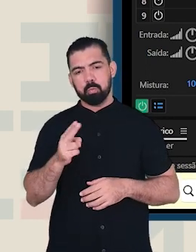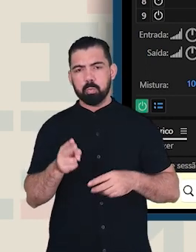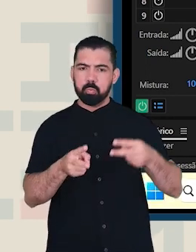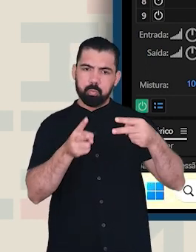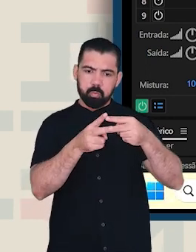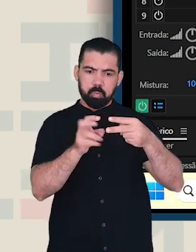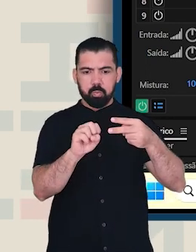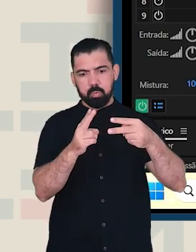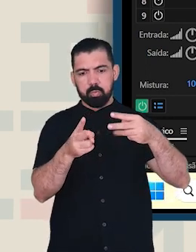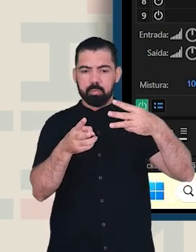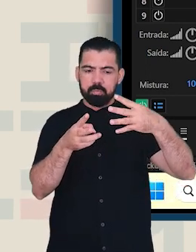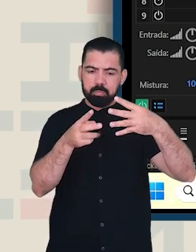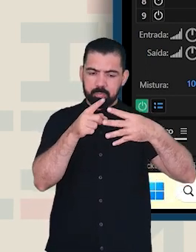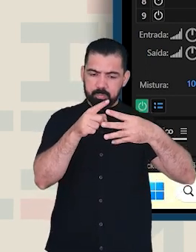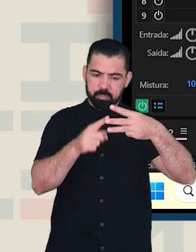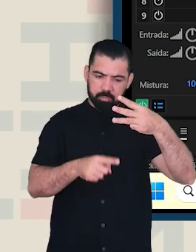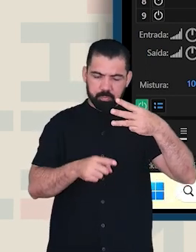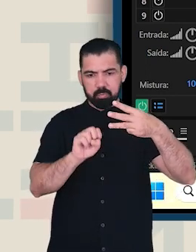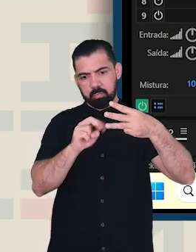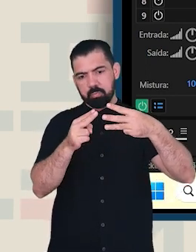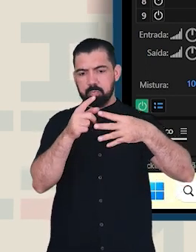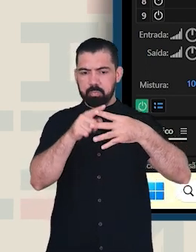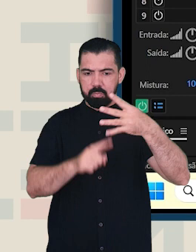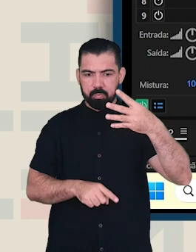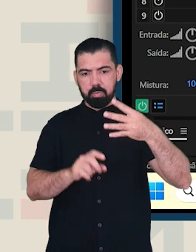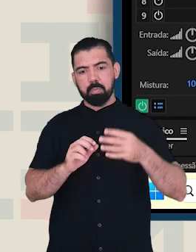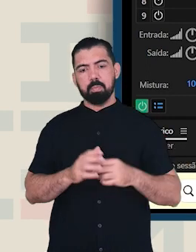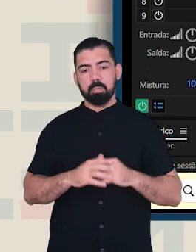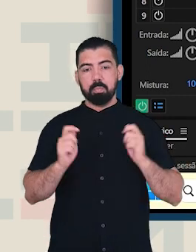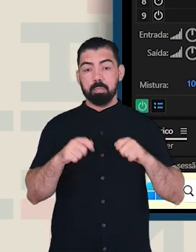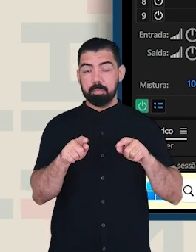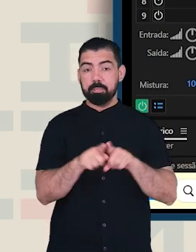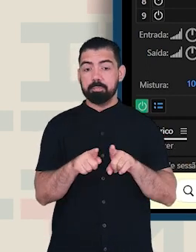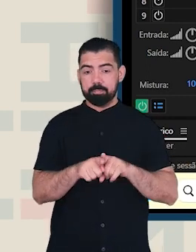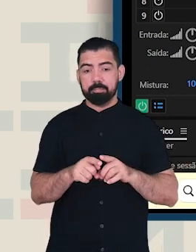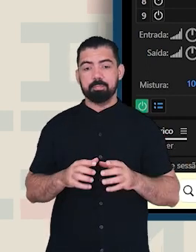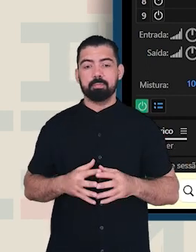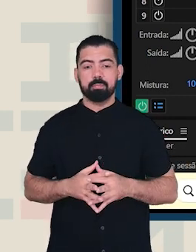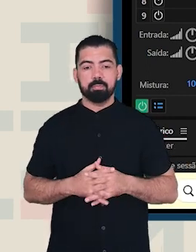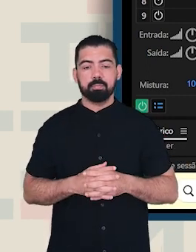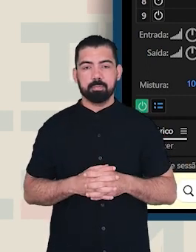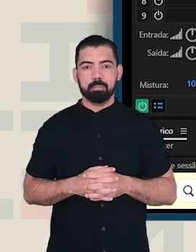canais. Posso fazer assim e escutamos dois canais.